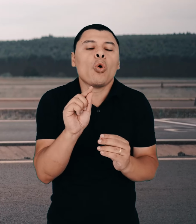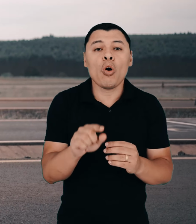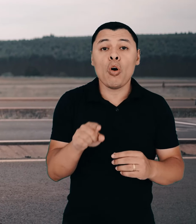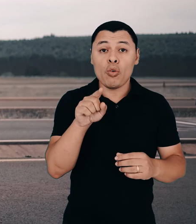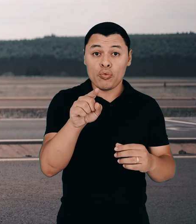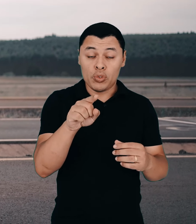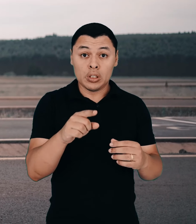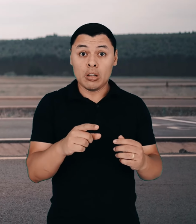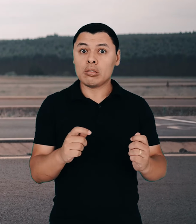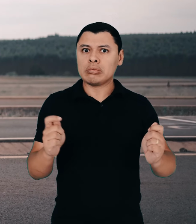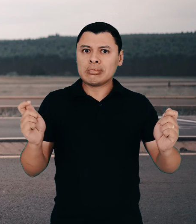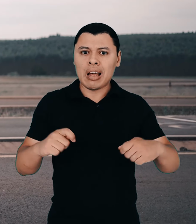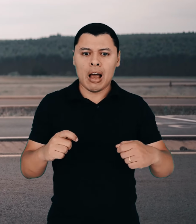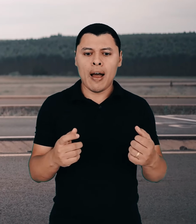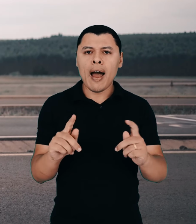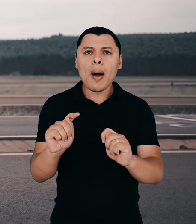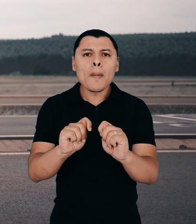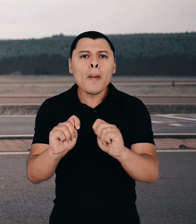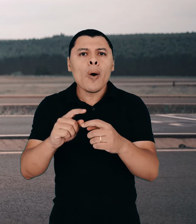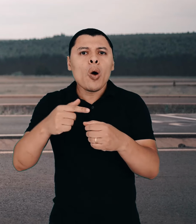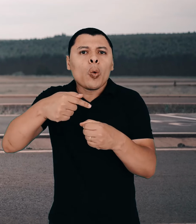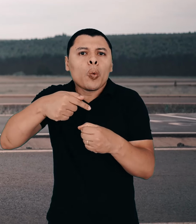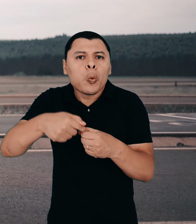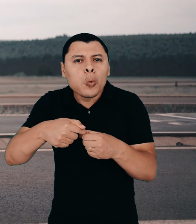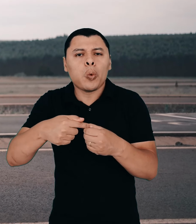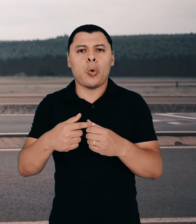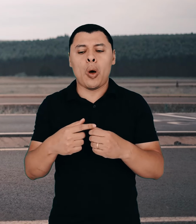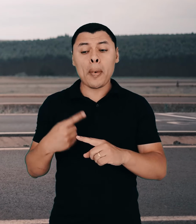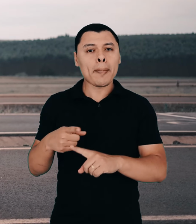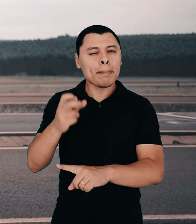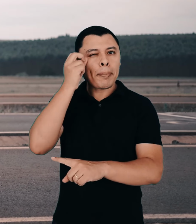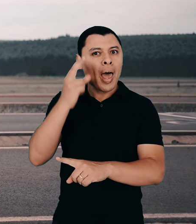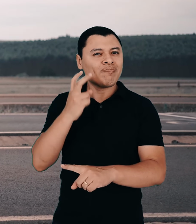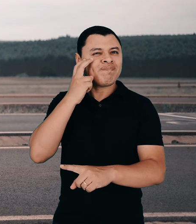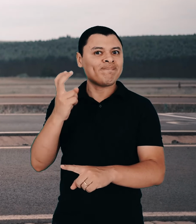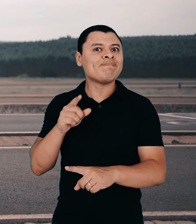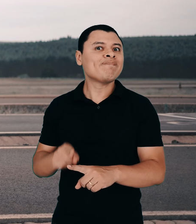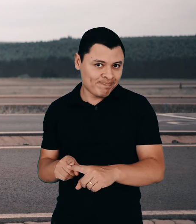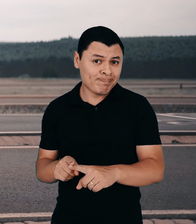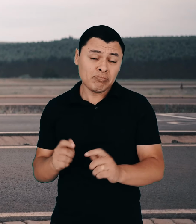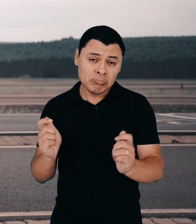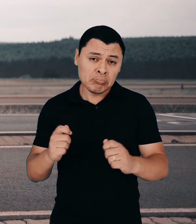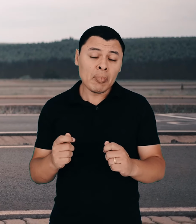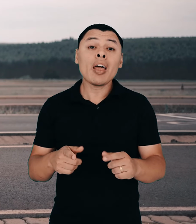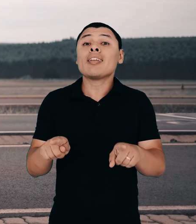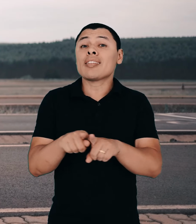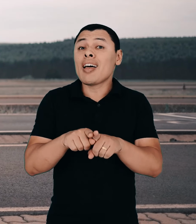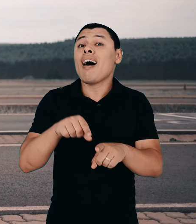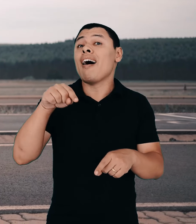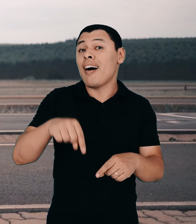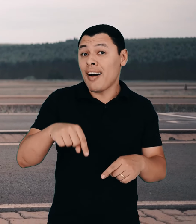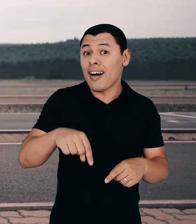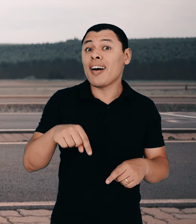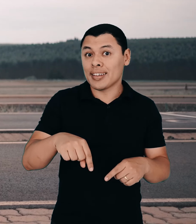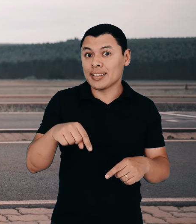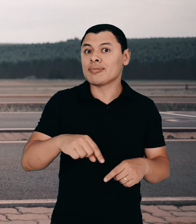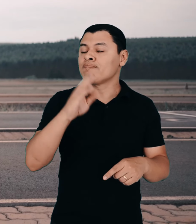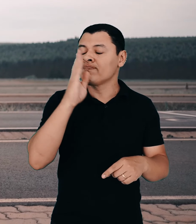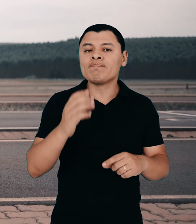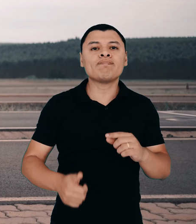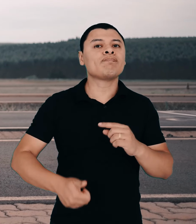só mais opções em termos de economia, de combustível, de performance, mas especialmente falando de Brasil, você tem um motor mais seguro